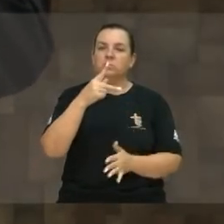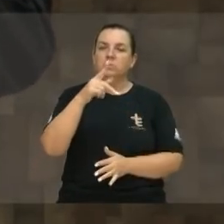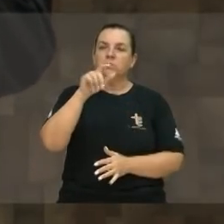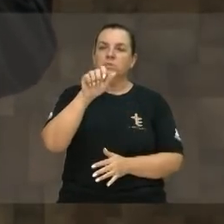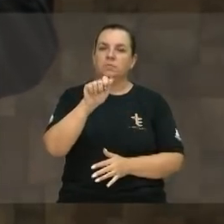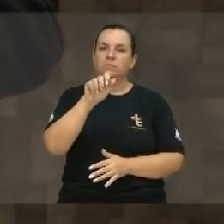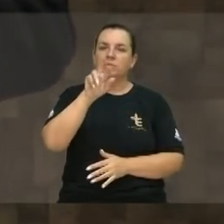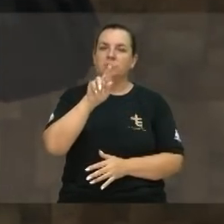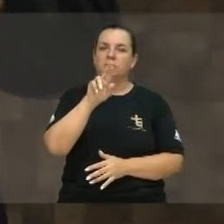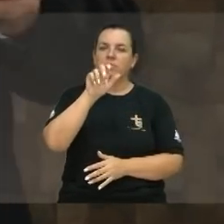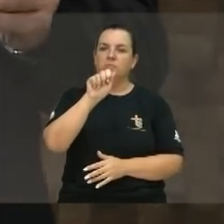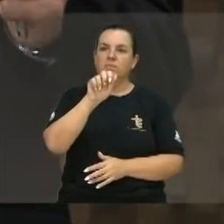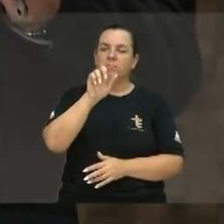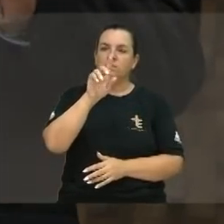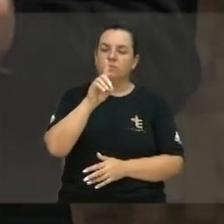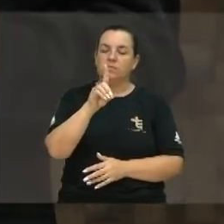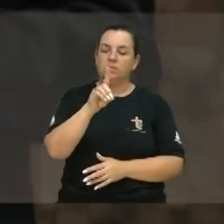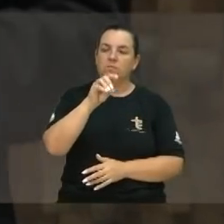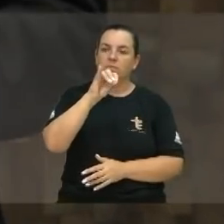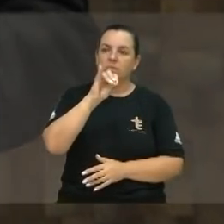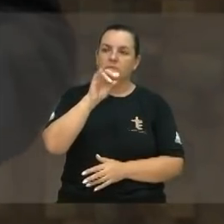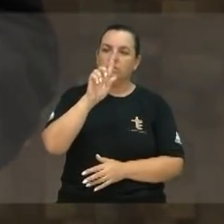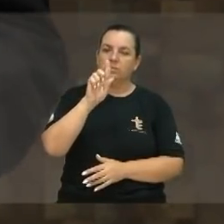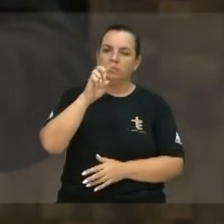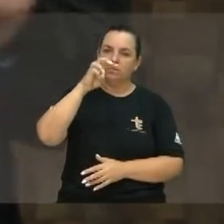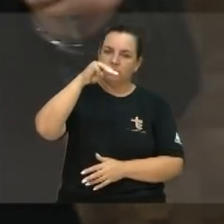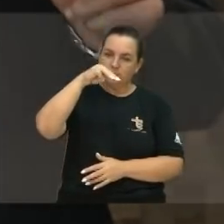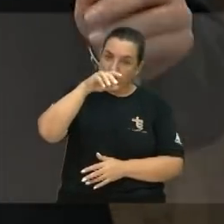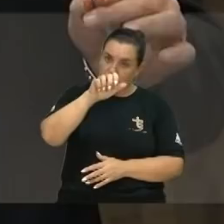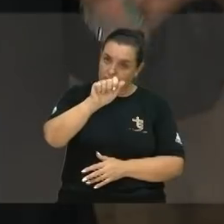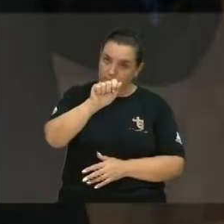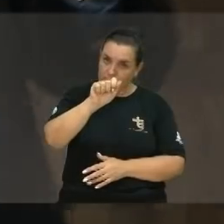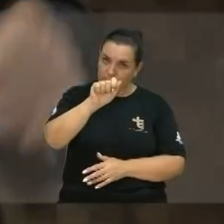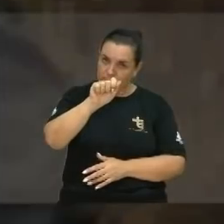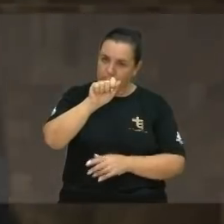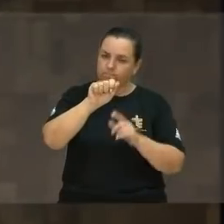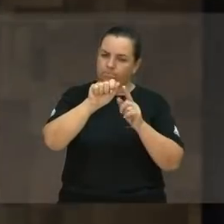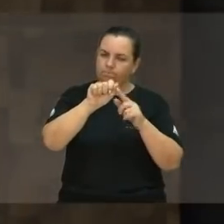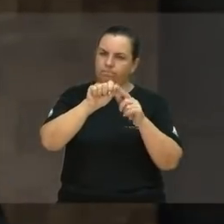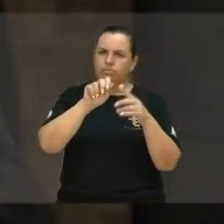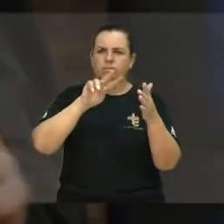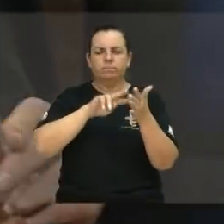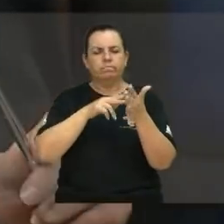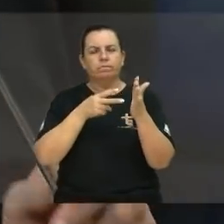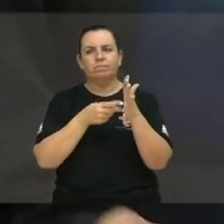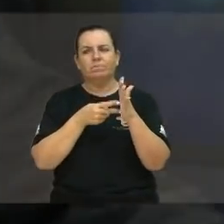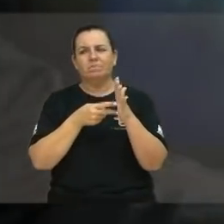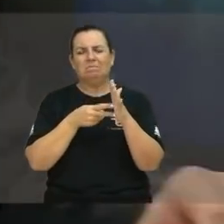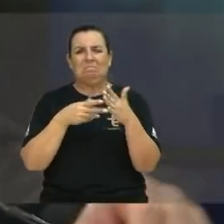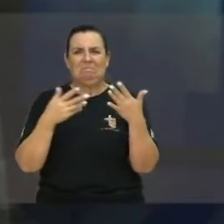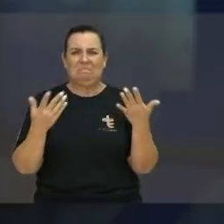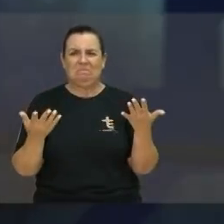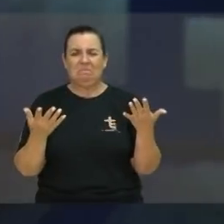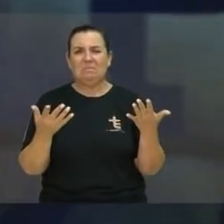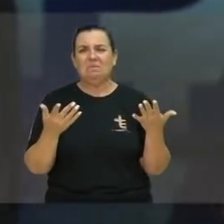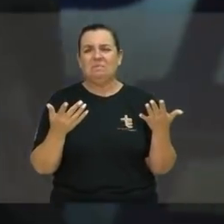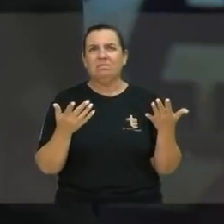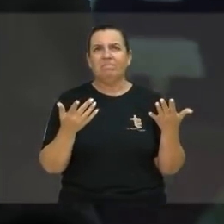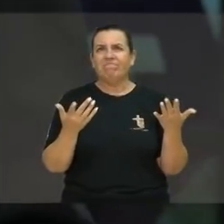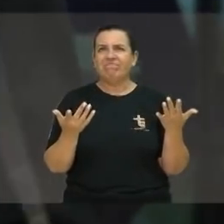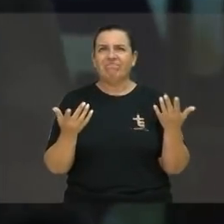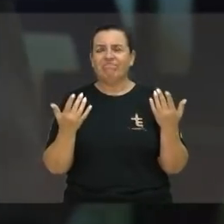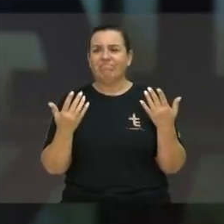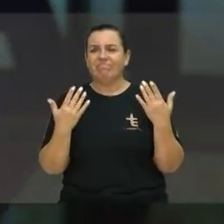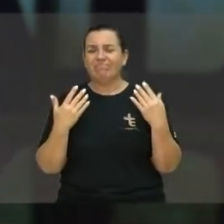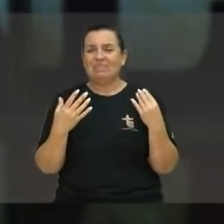paradigma mar e quando se fala de carro quero explicar aqui até ter uma como exemplos para